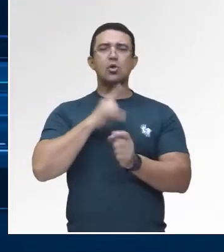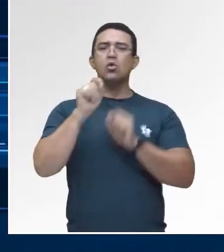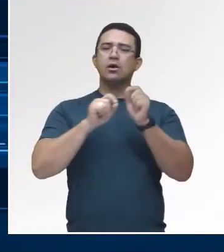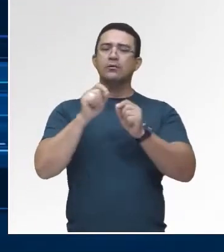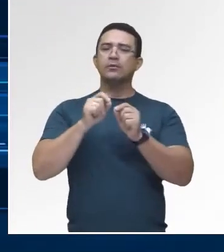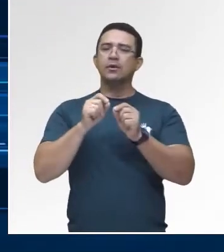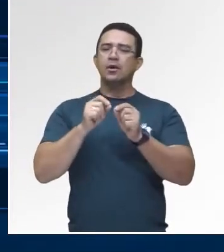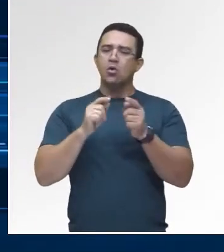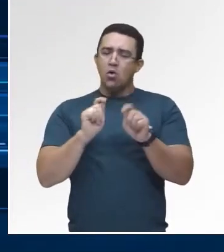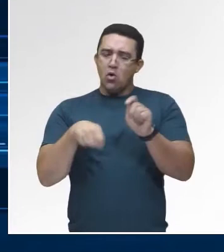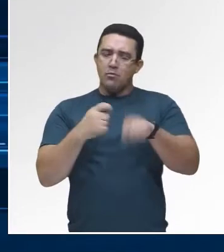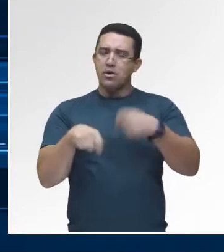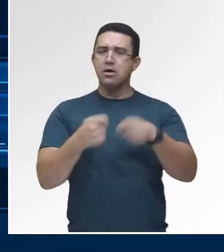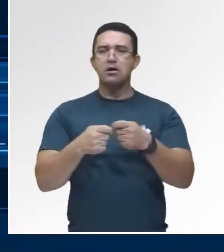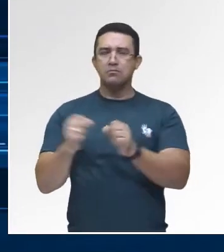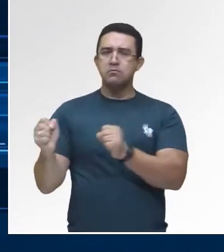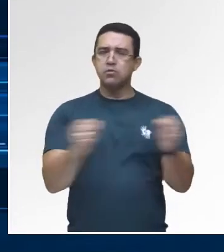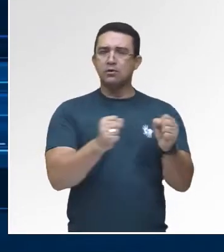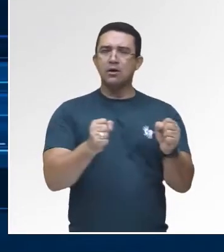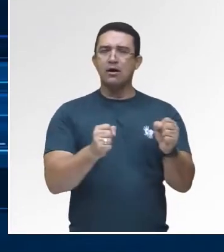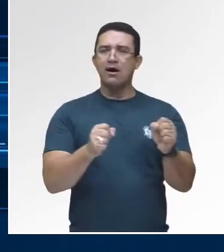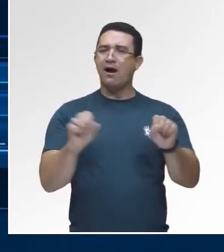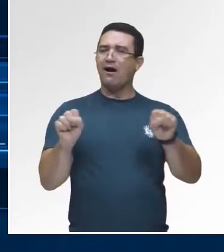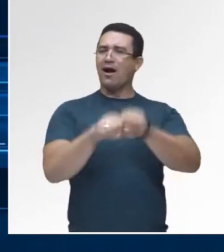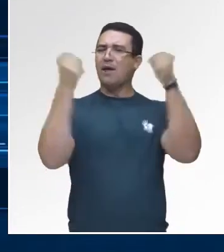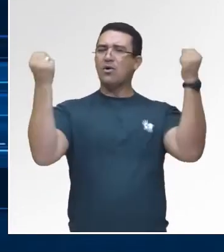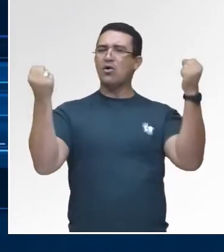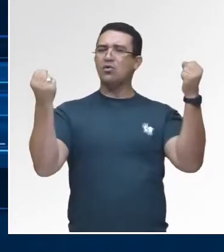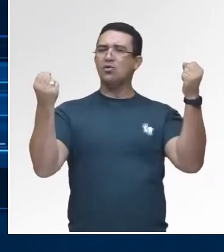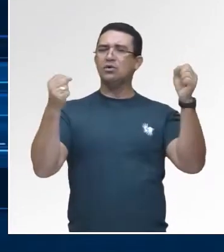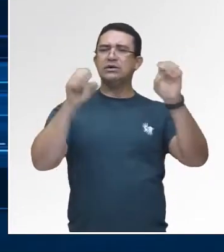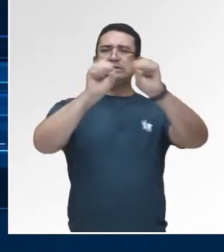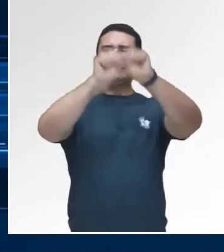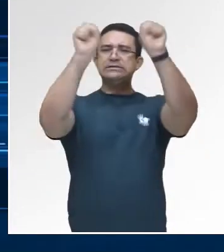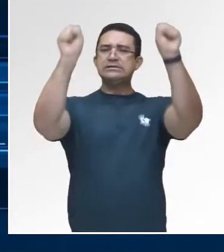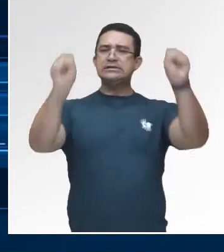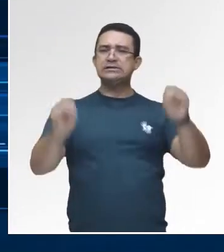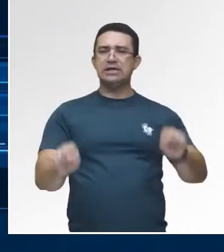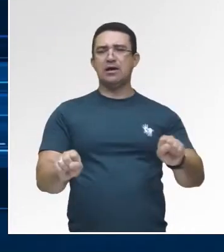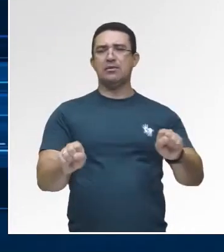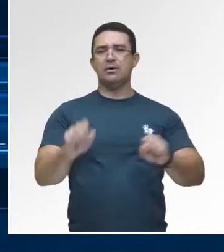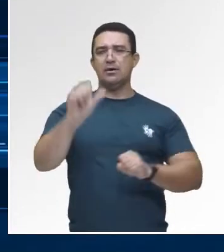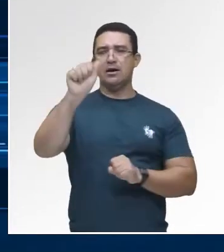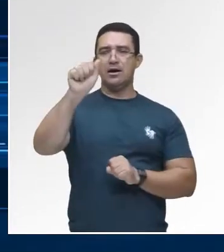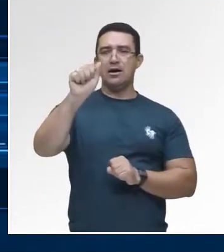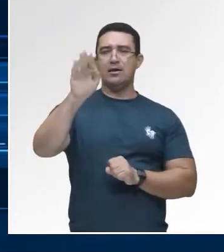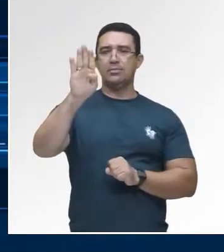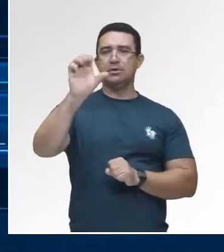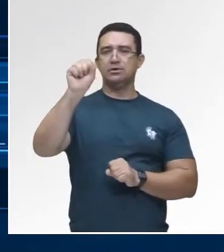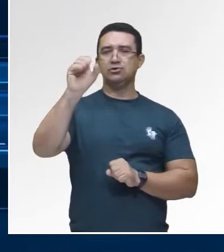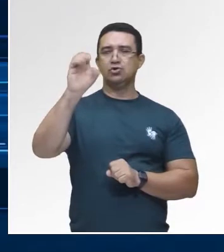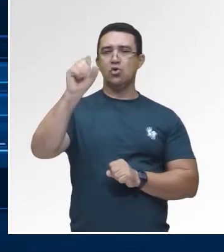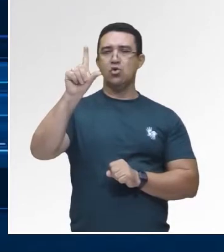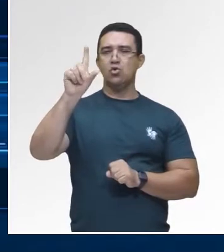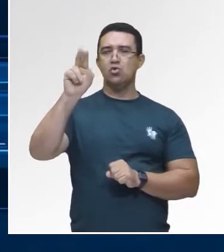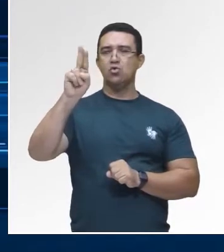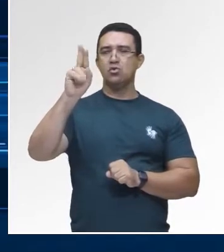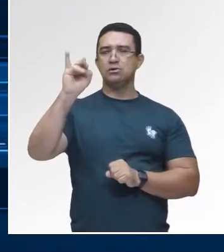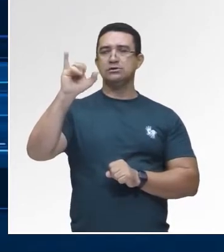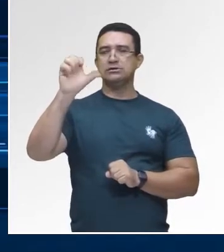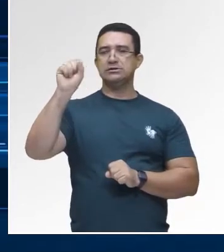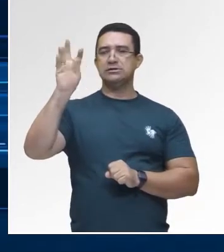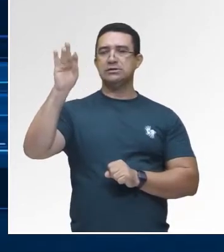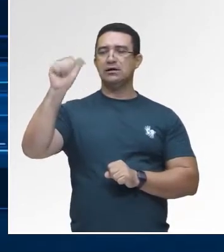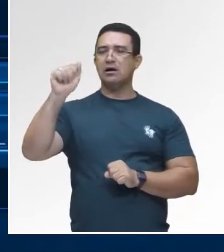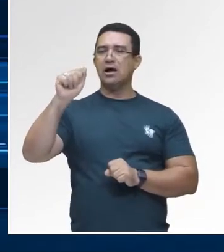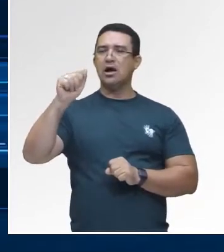esse sistema absolutista. Então, na Europa, ali no fim do século XVII, início do século XIX,